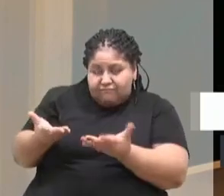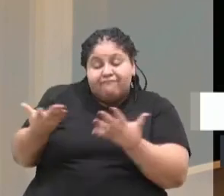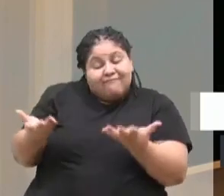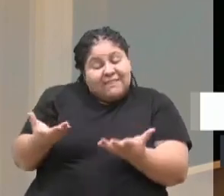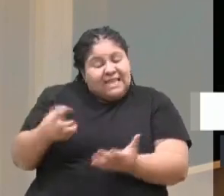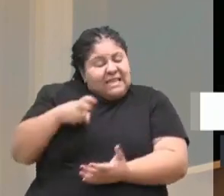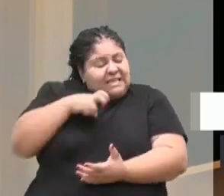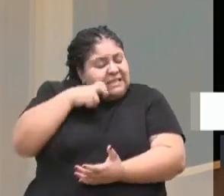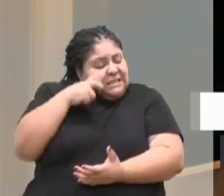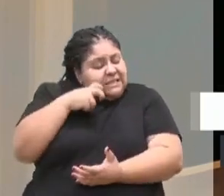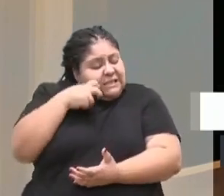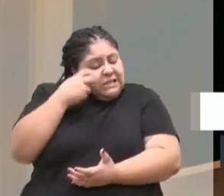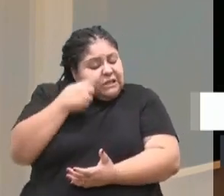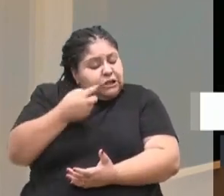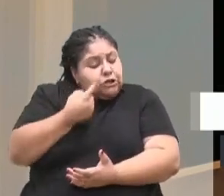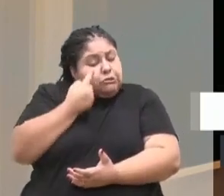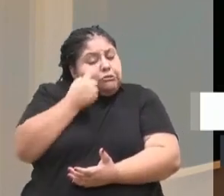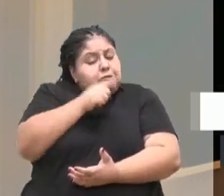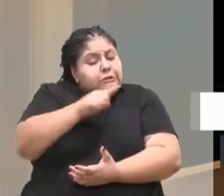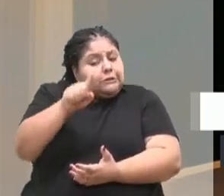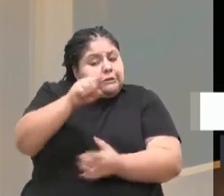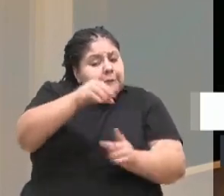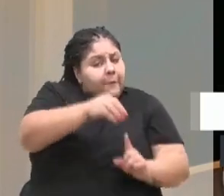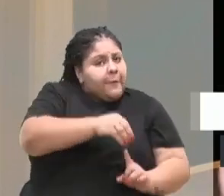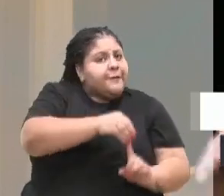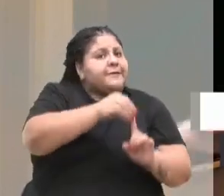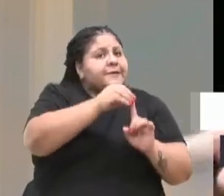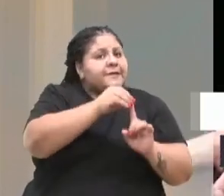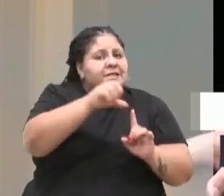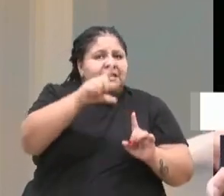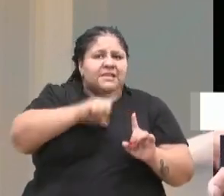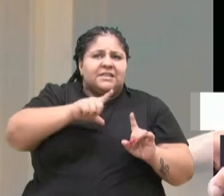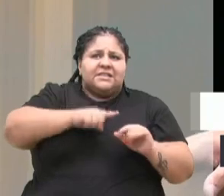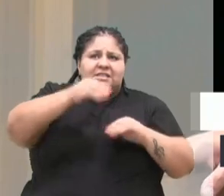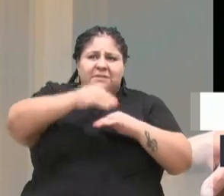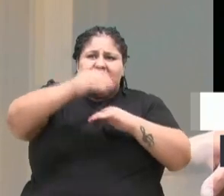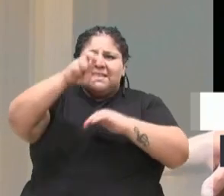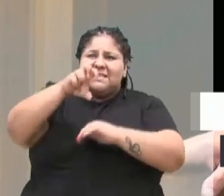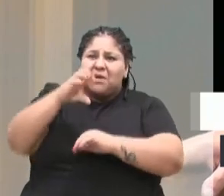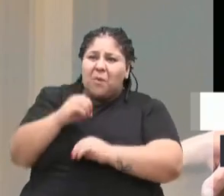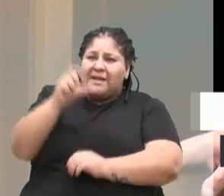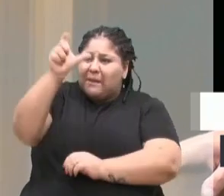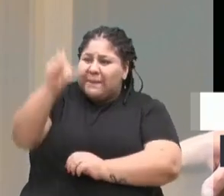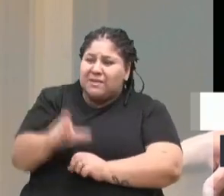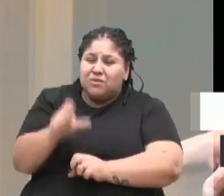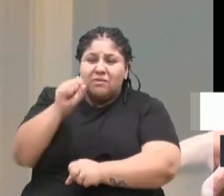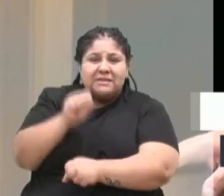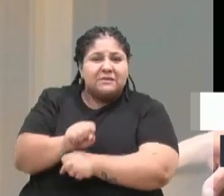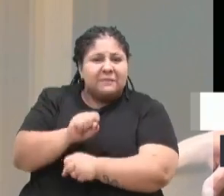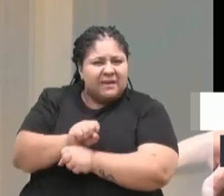disse, não, mas nós estamos olhando as prioridades. Tinha mais de que 50 pessoas esperando, né, vereador Bressan?